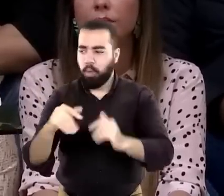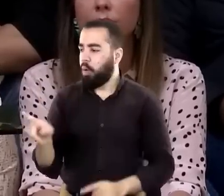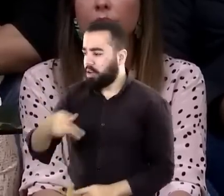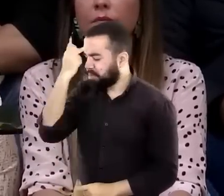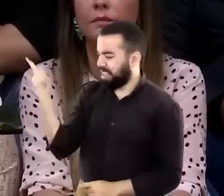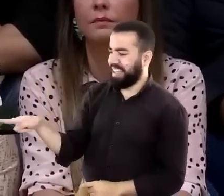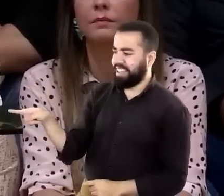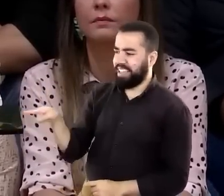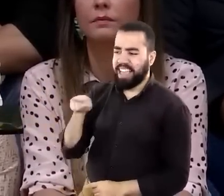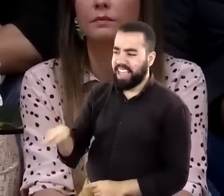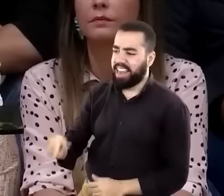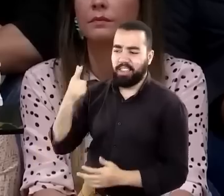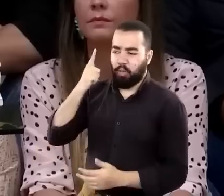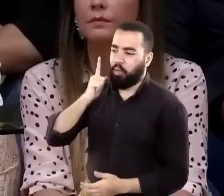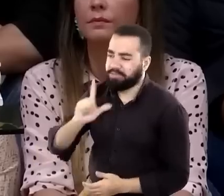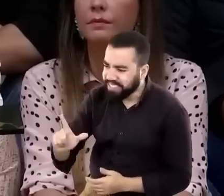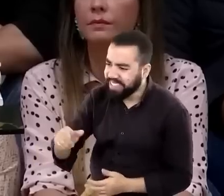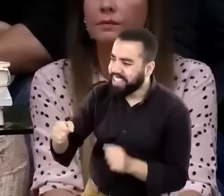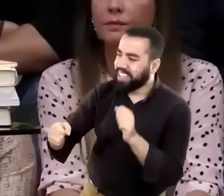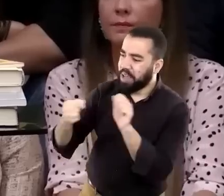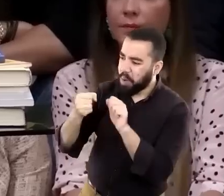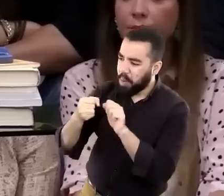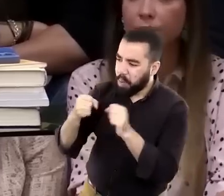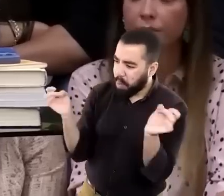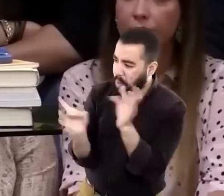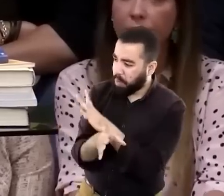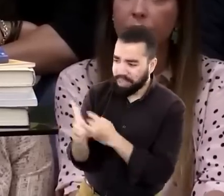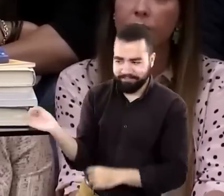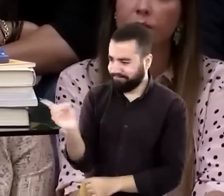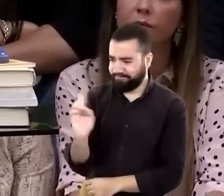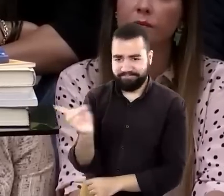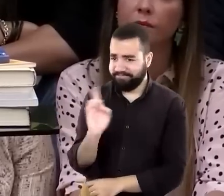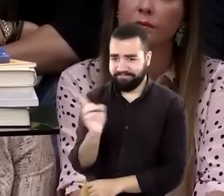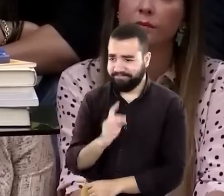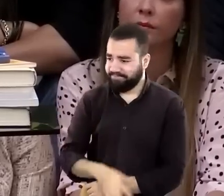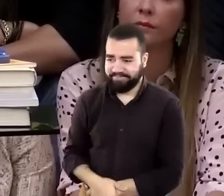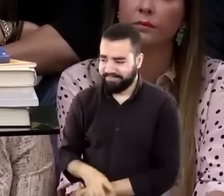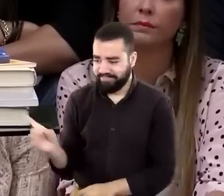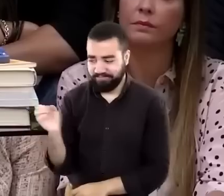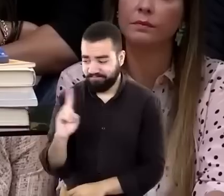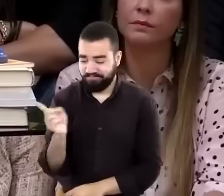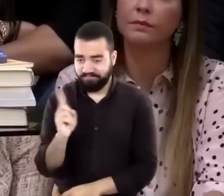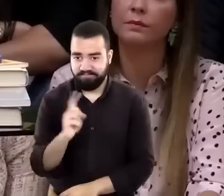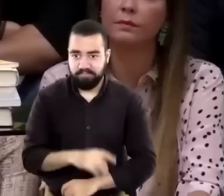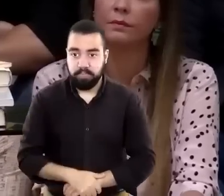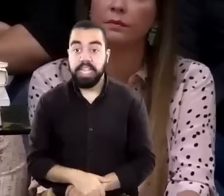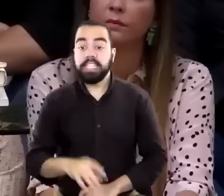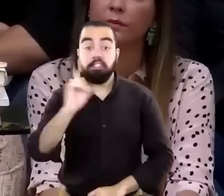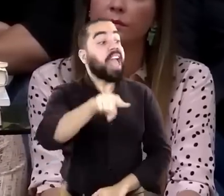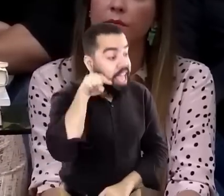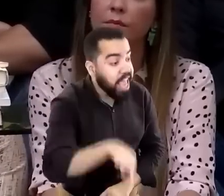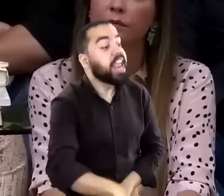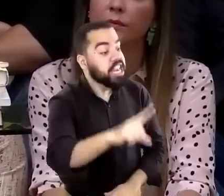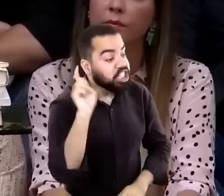mas com ele não, acho que ele não vai conseguir, Deus vai ter que levantar outro líder, Deus vai ter que levantar outra pessoa, e Deus disse, não, não é outro não, é Zorobabel